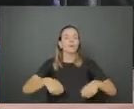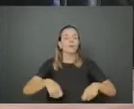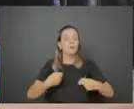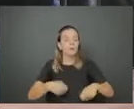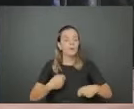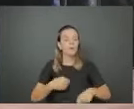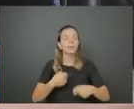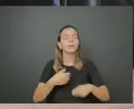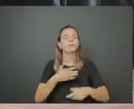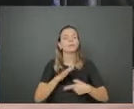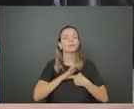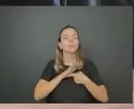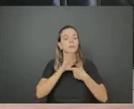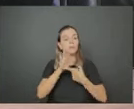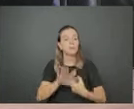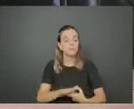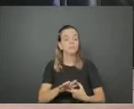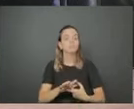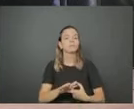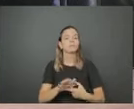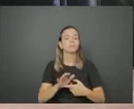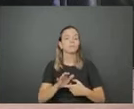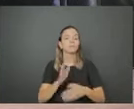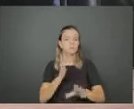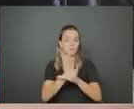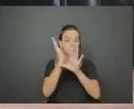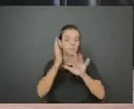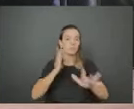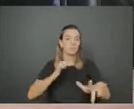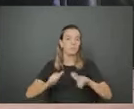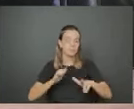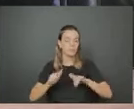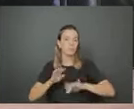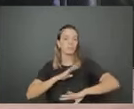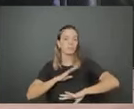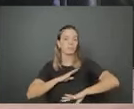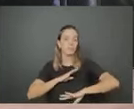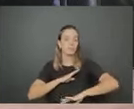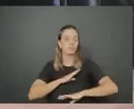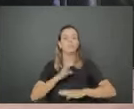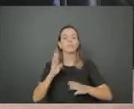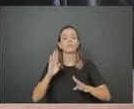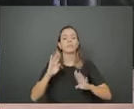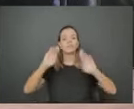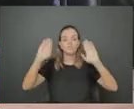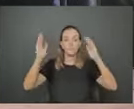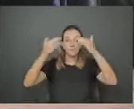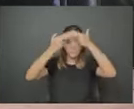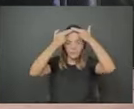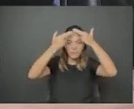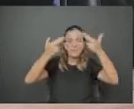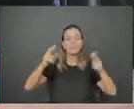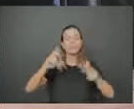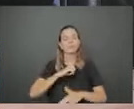quer em razão do serviço, situação pós-traumática, que é confronto, que é os casos que eu falei para a senhora,